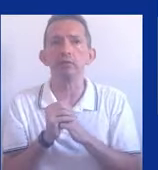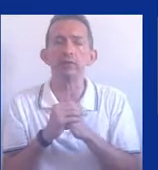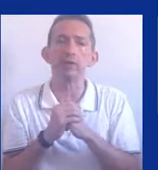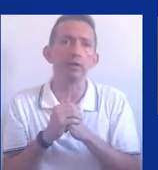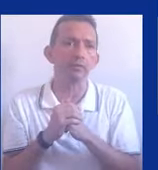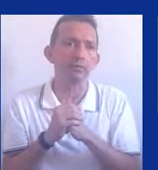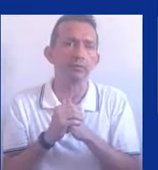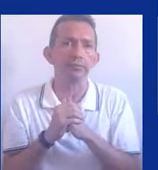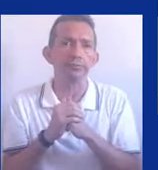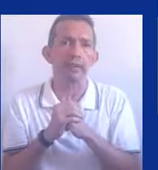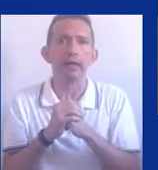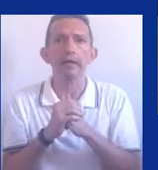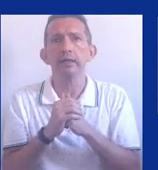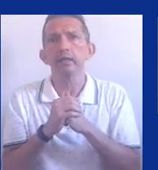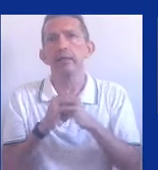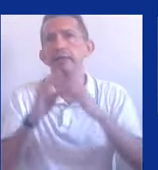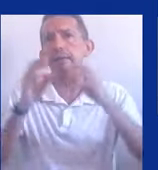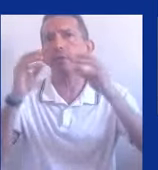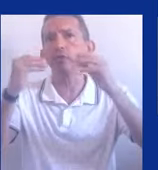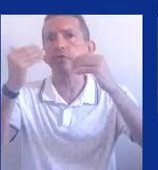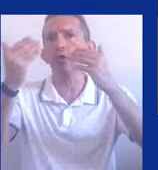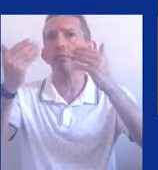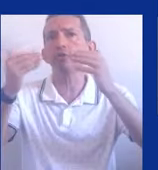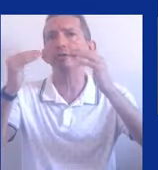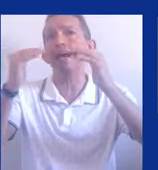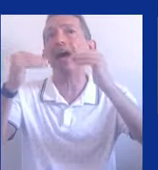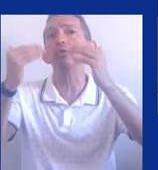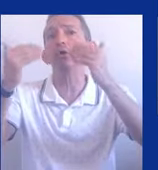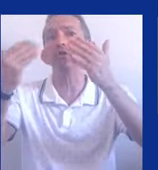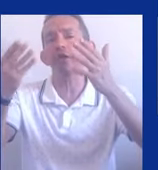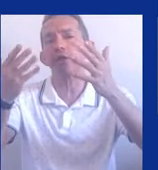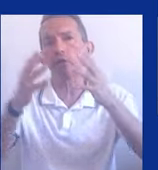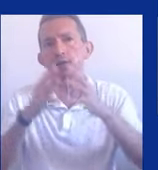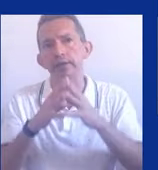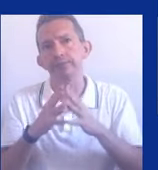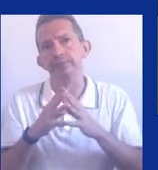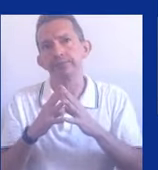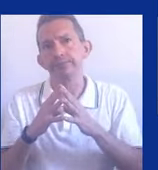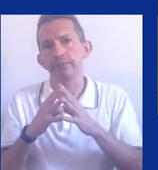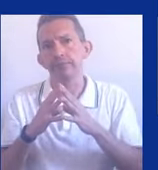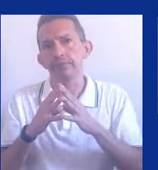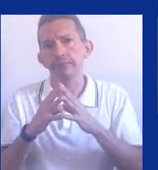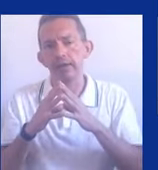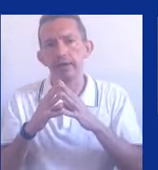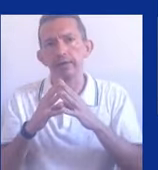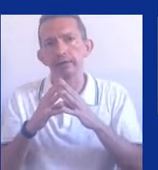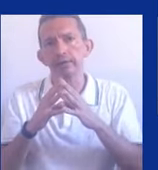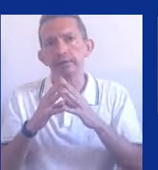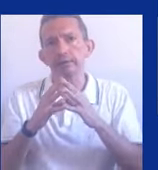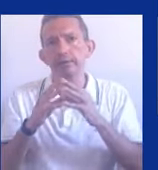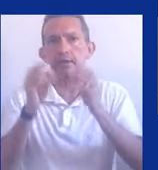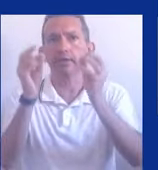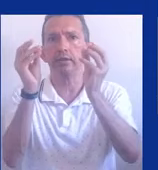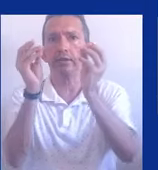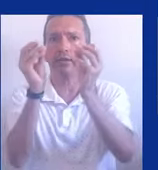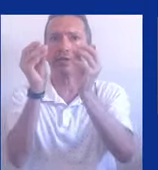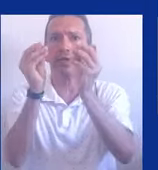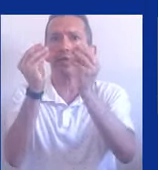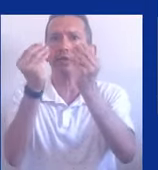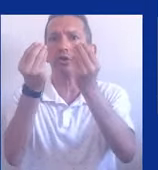rins, direito e esquerdo. Tá? Ela vai produzir um hormônio chamado de aldosterona. Tá?